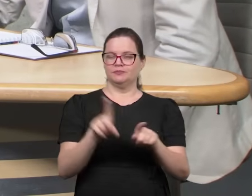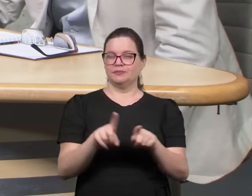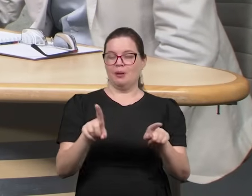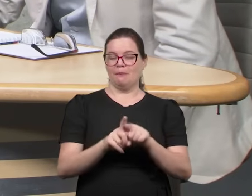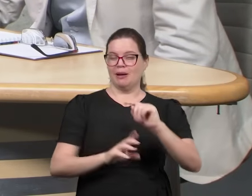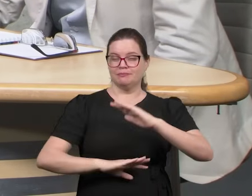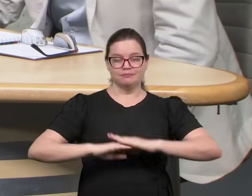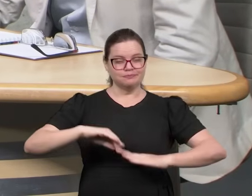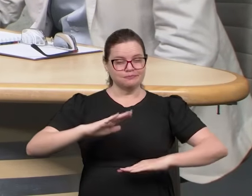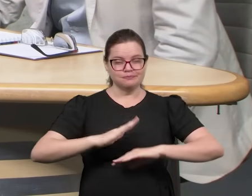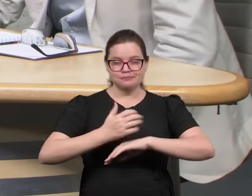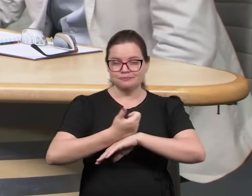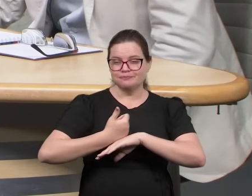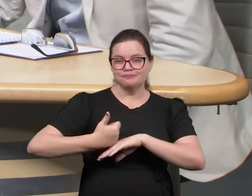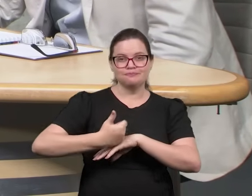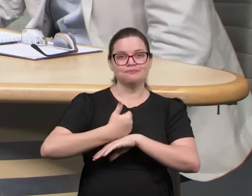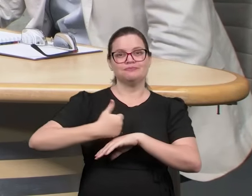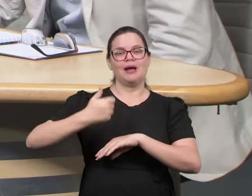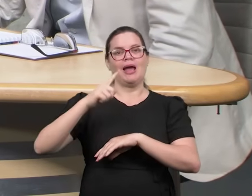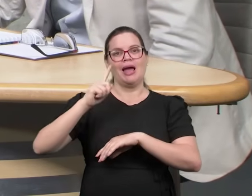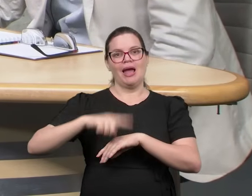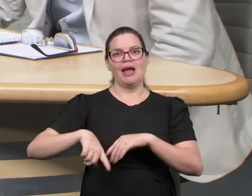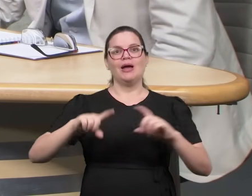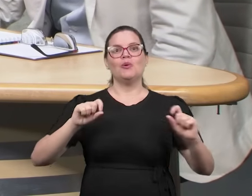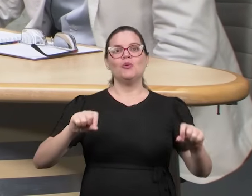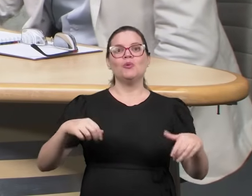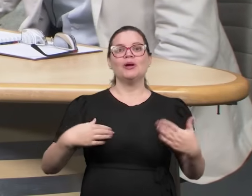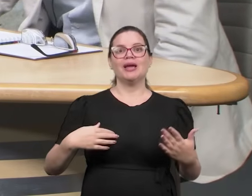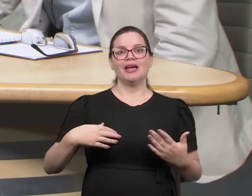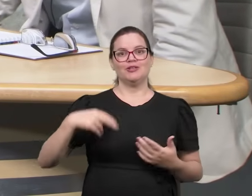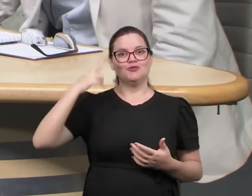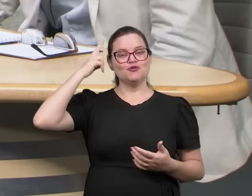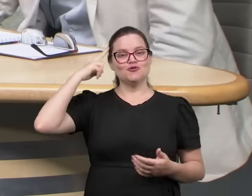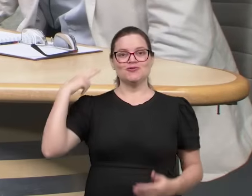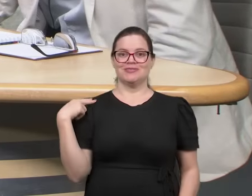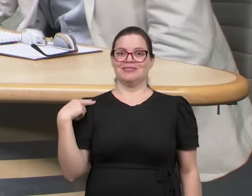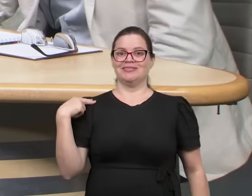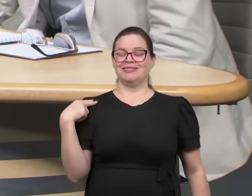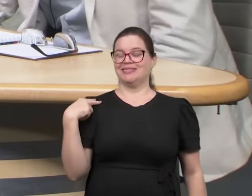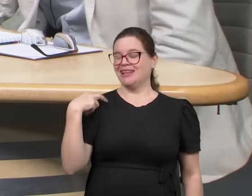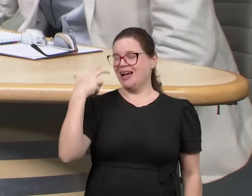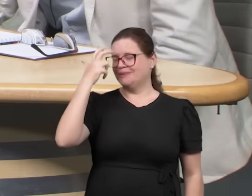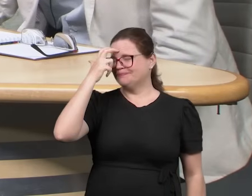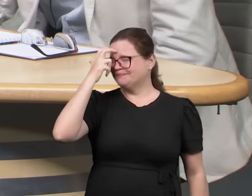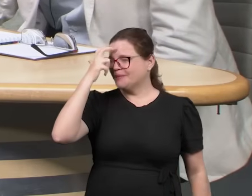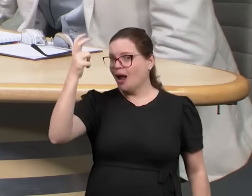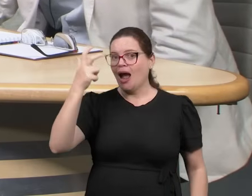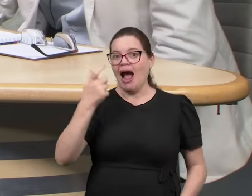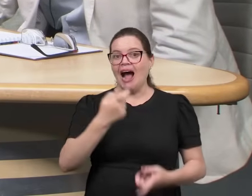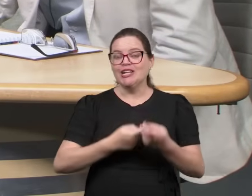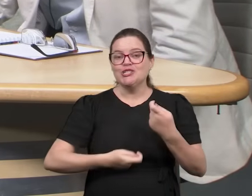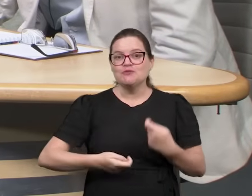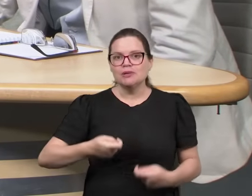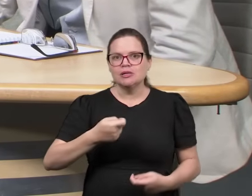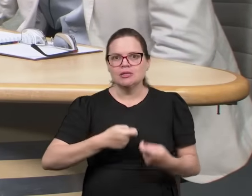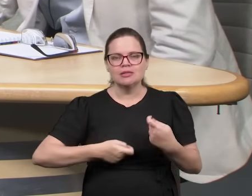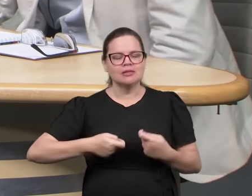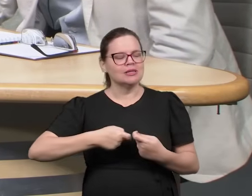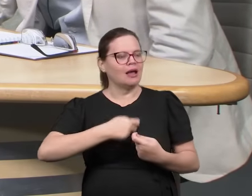extremamente talentoso foi José de Jacó. José, ele tinha uma inteligência